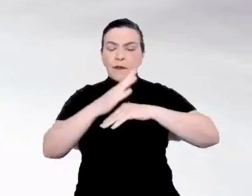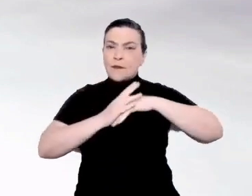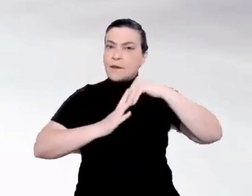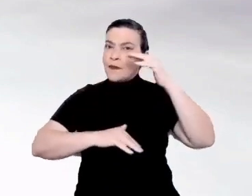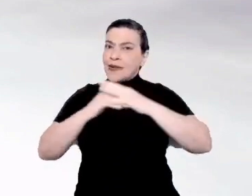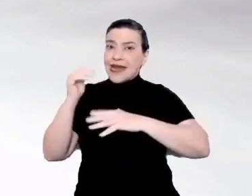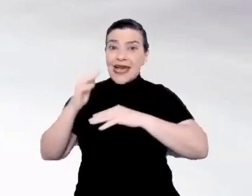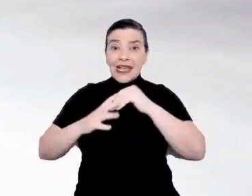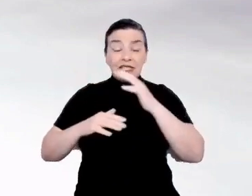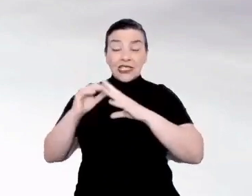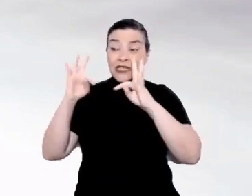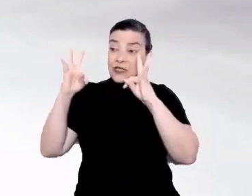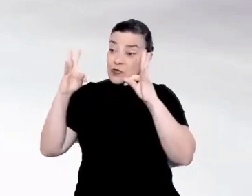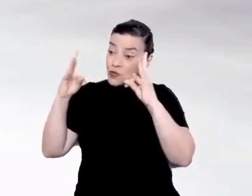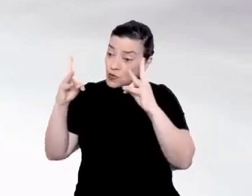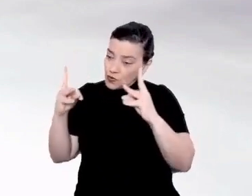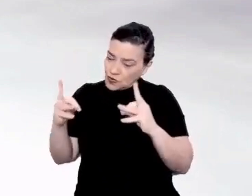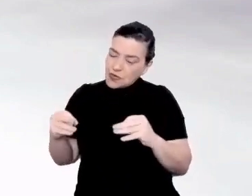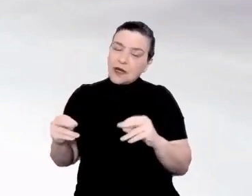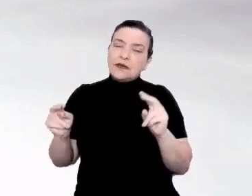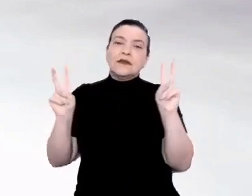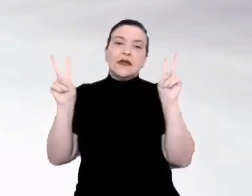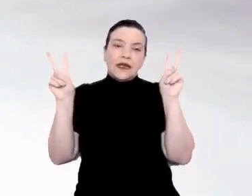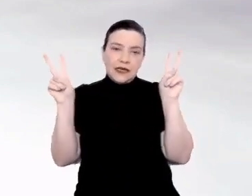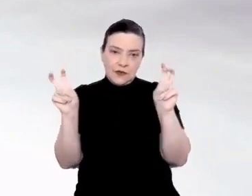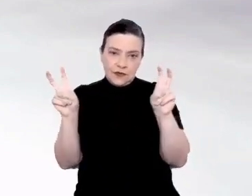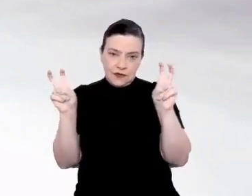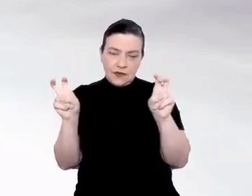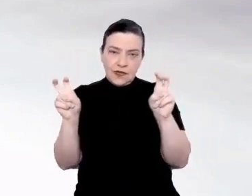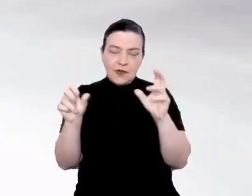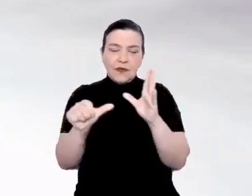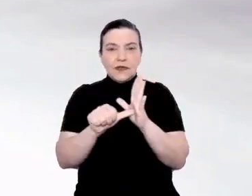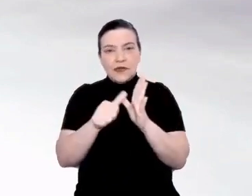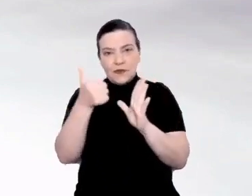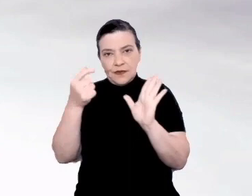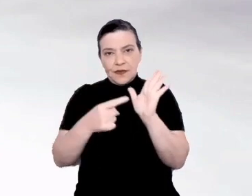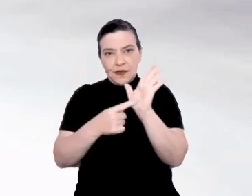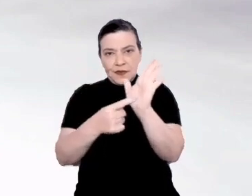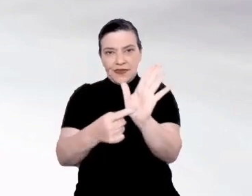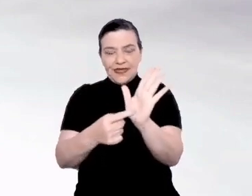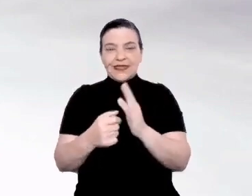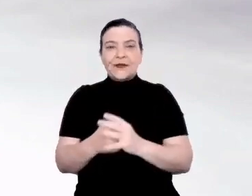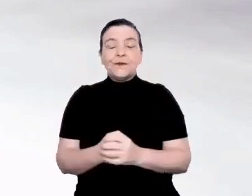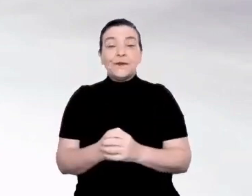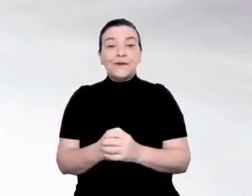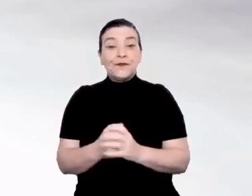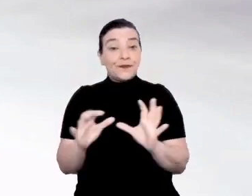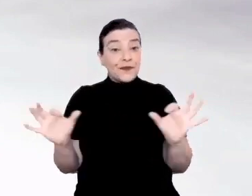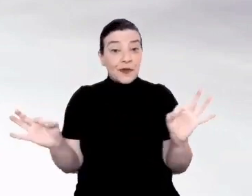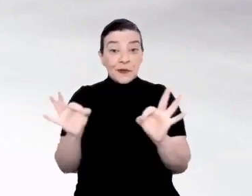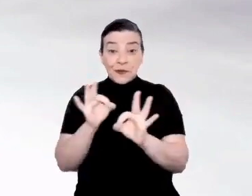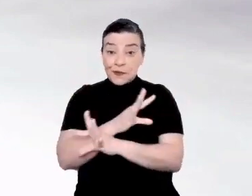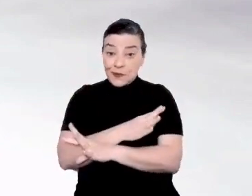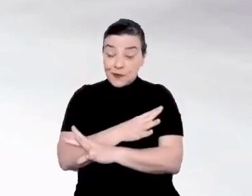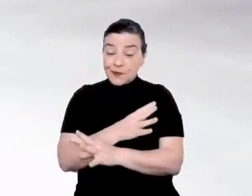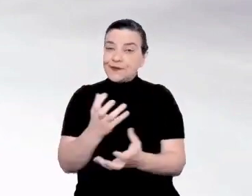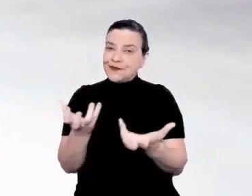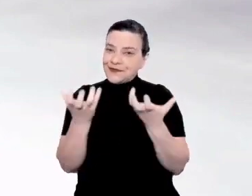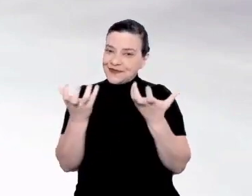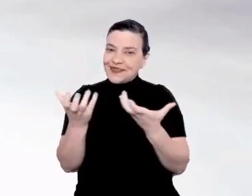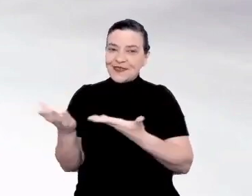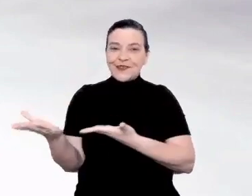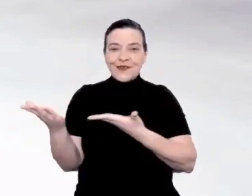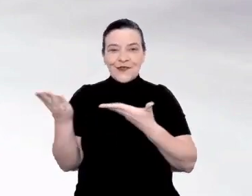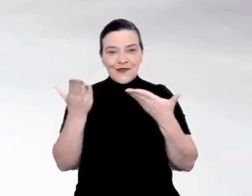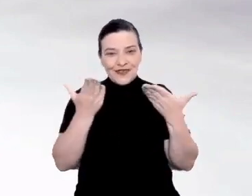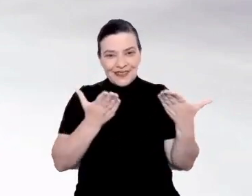integradas, que é exatamente o tema da primeira apresentação. Dito isso, gostaria de convidar, de chamar